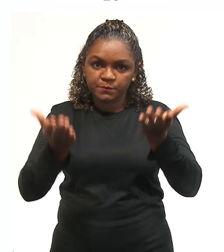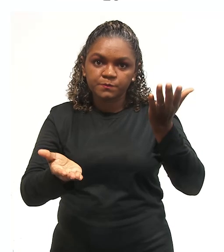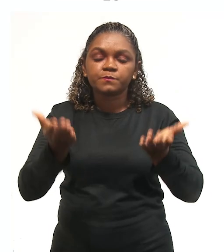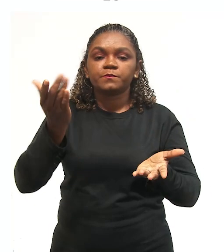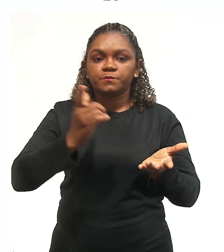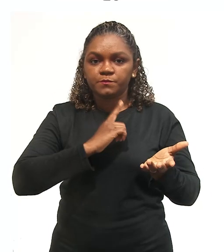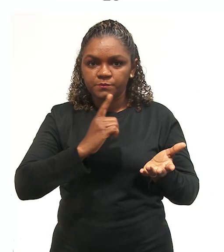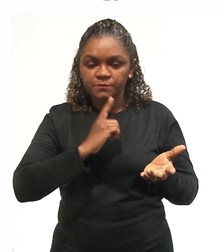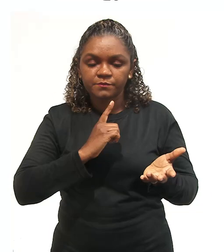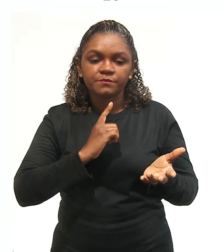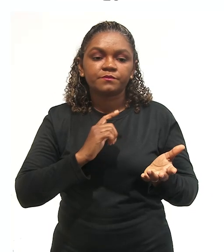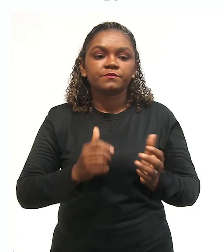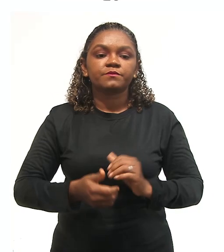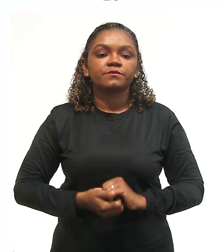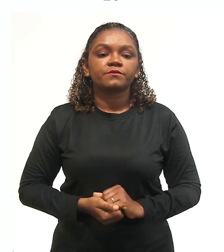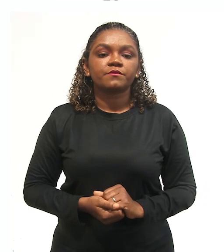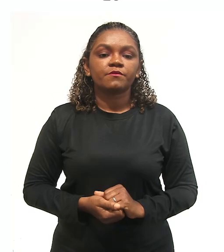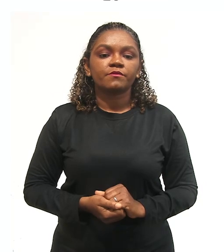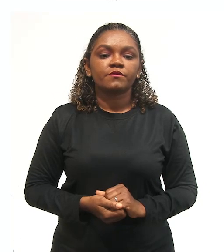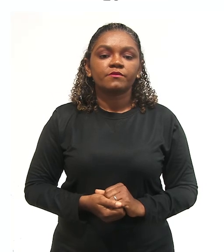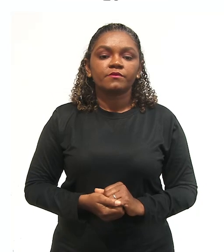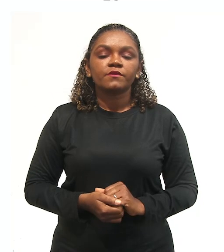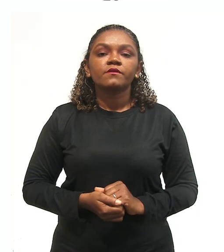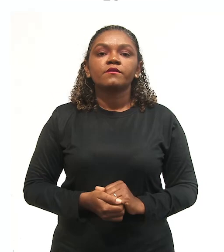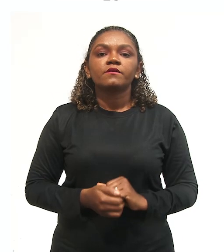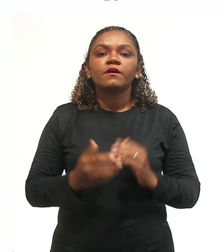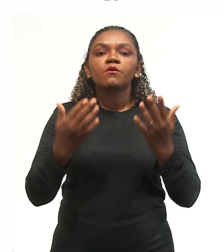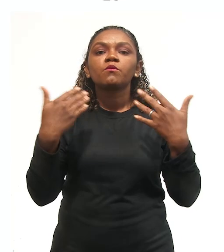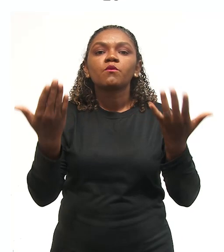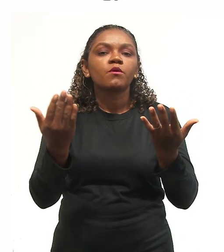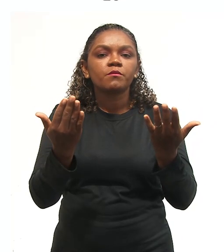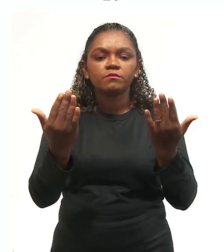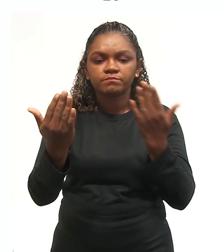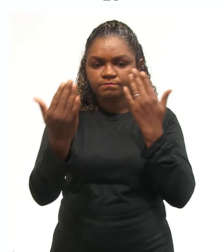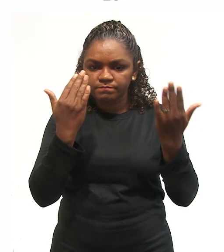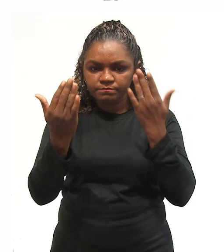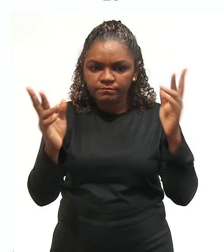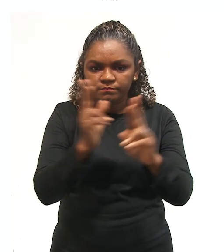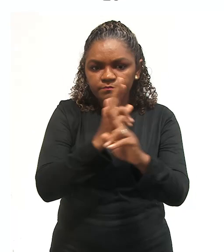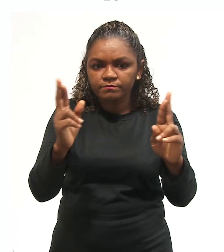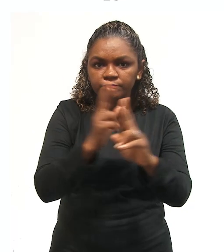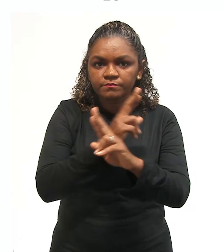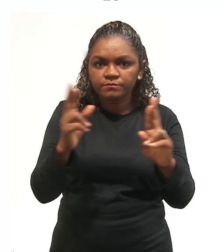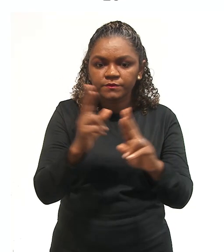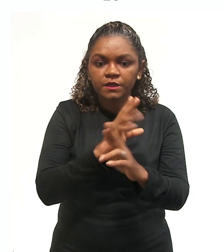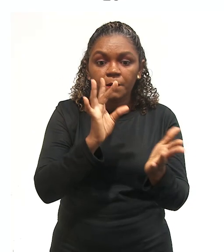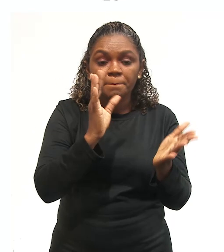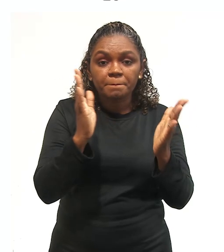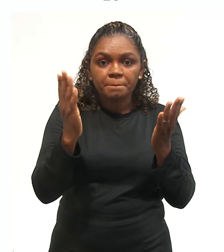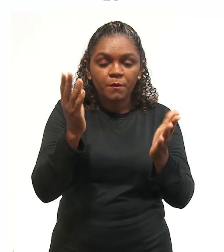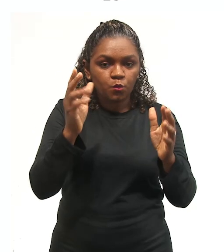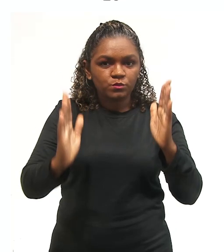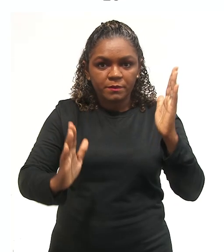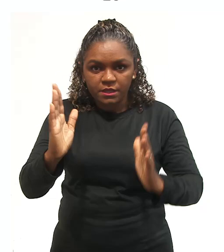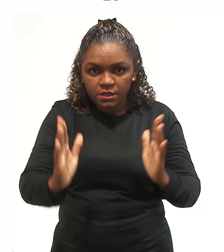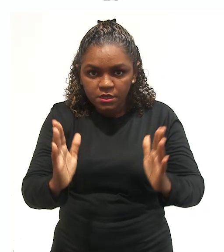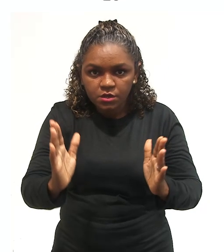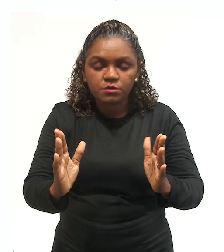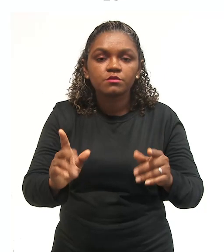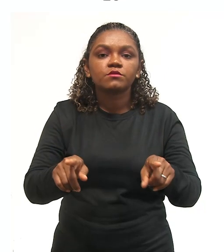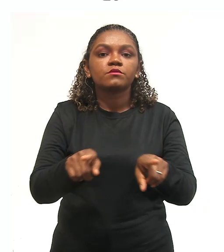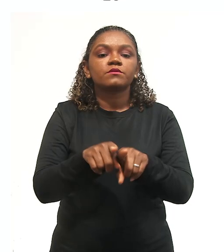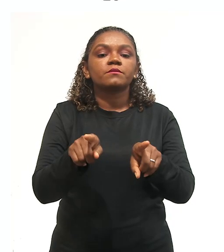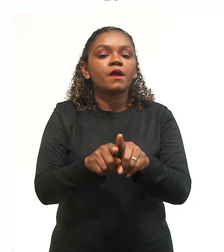proporcional. Nessa taxa proporcional, elas são relacionadas pelo mesmo regime